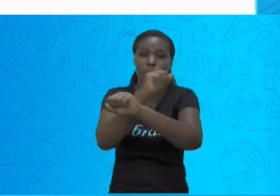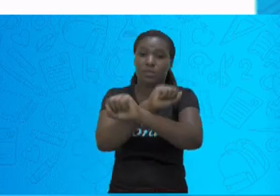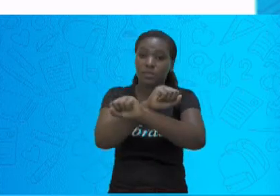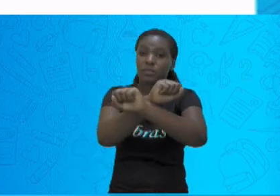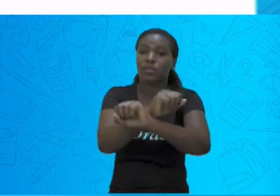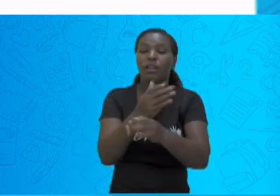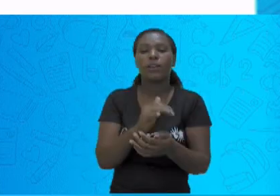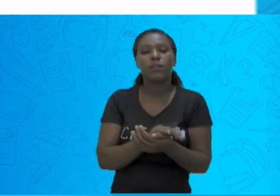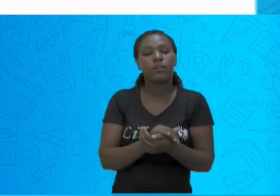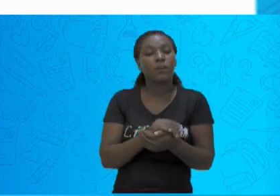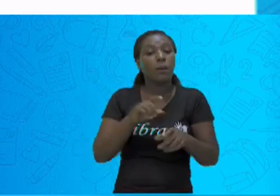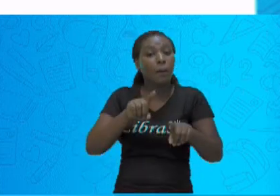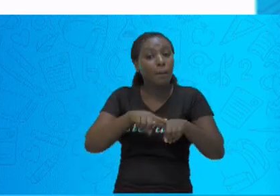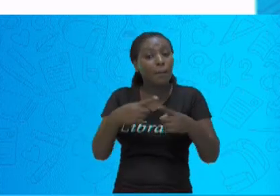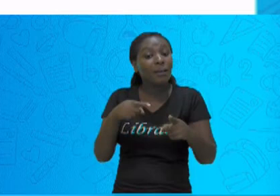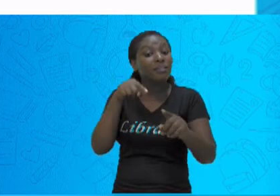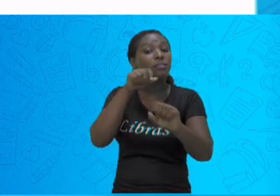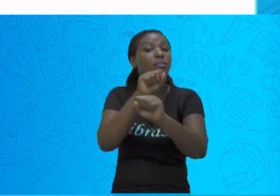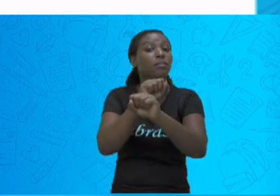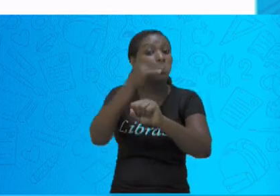dos escravos